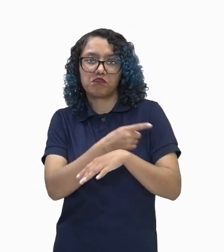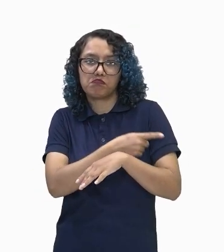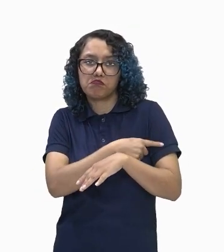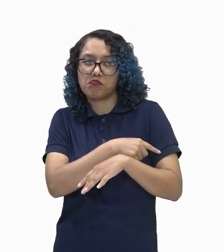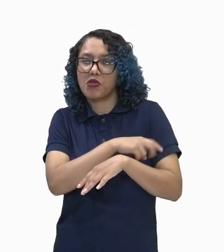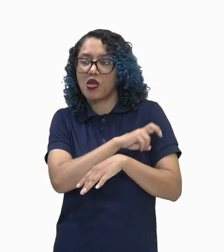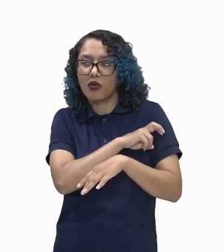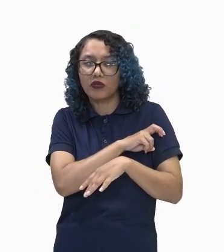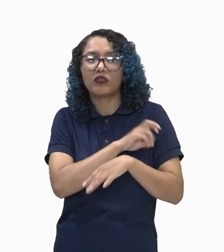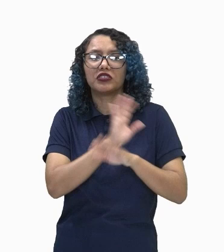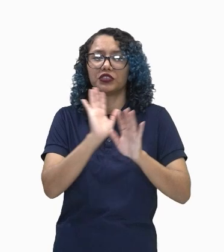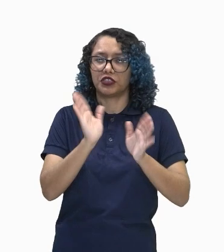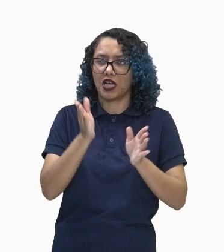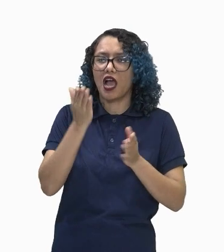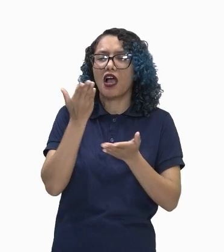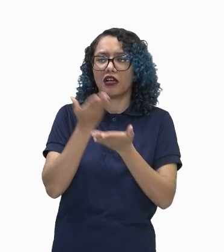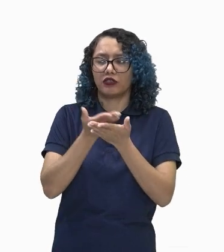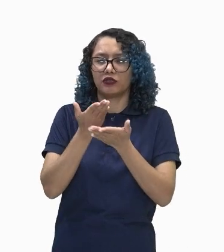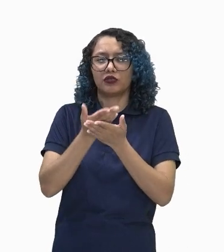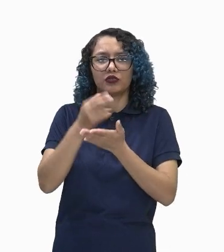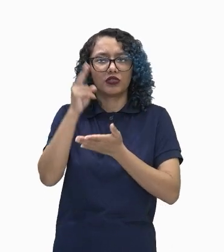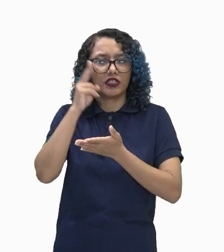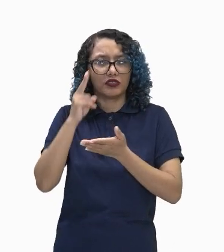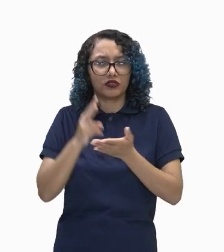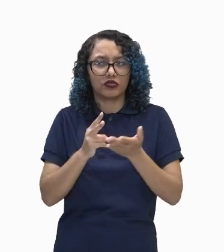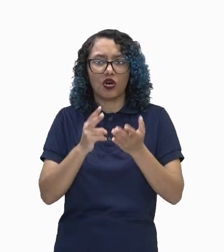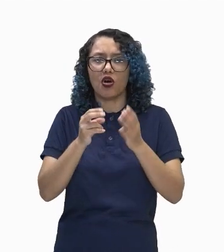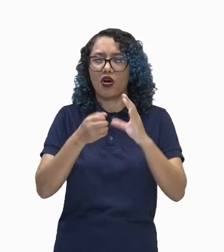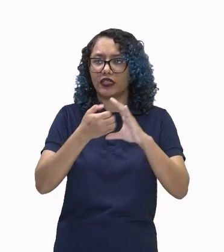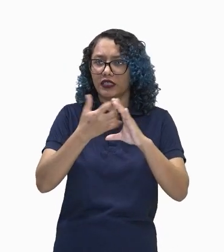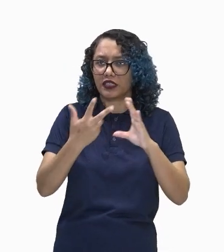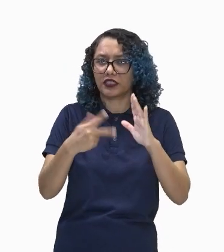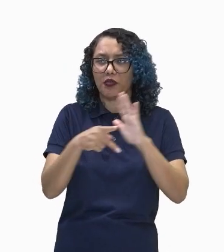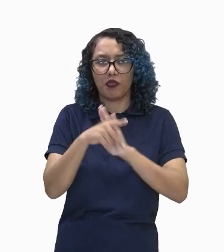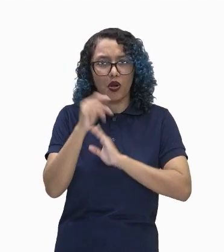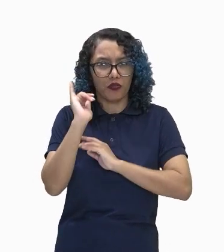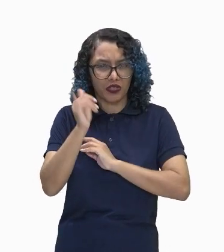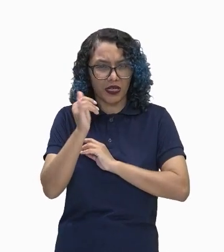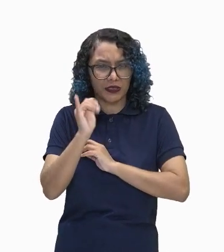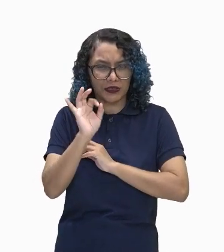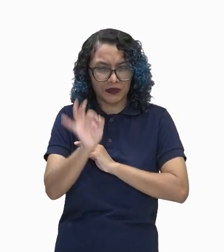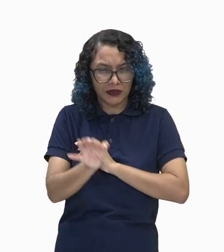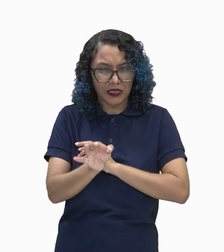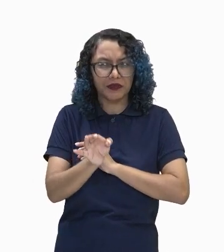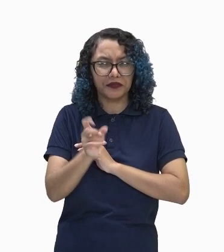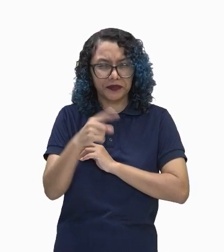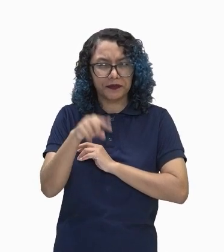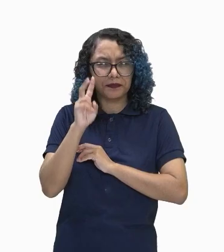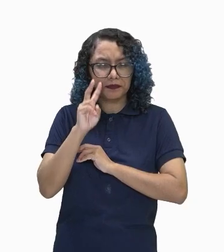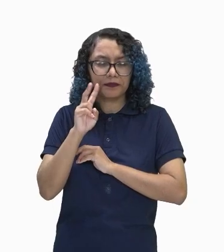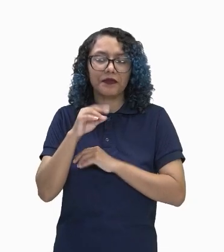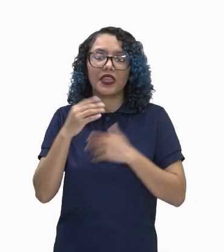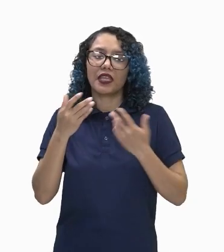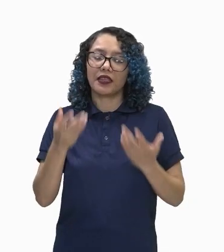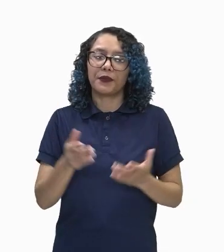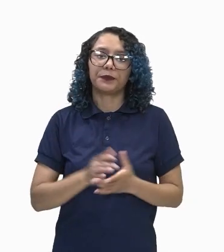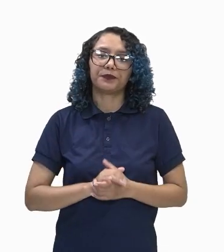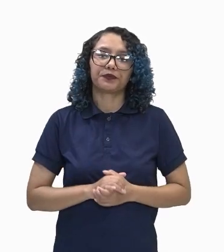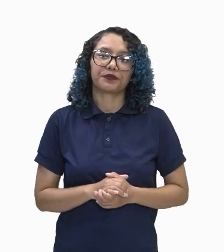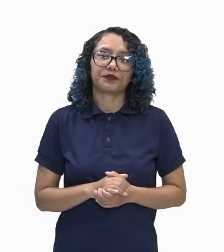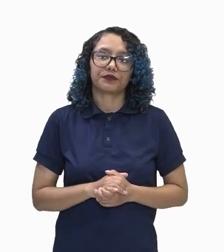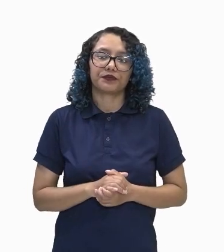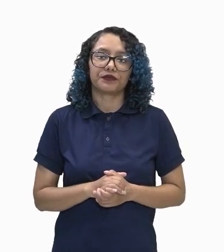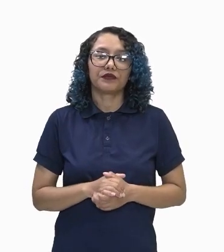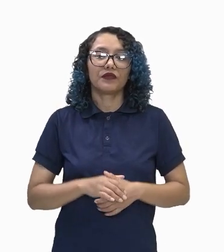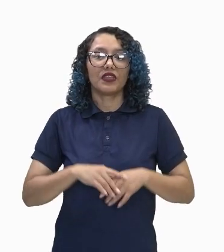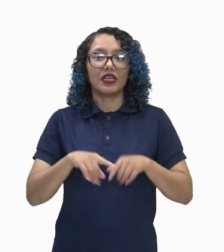essa questão de como uma narrativa é constituída, né? Então, pontos importantes. Identificar o